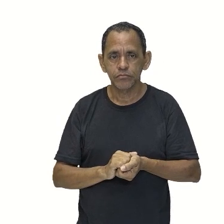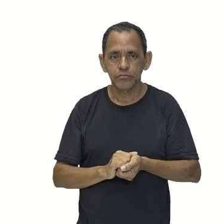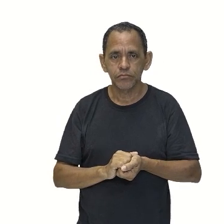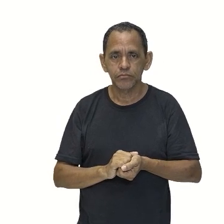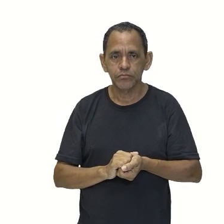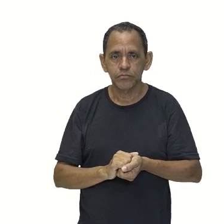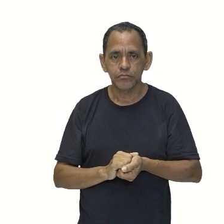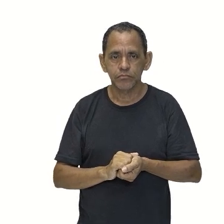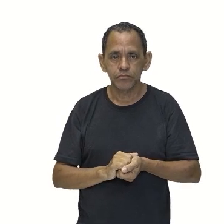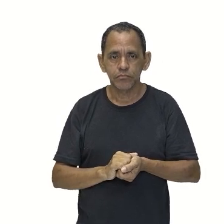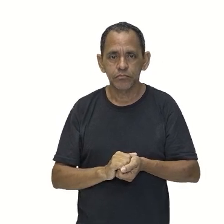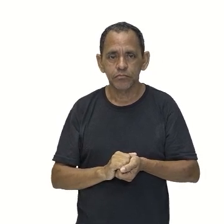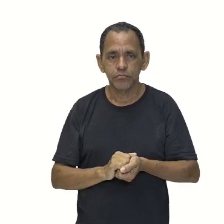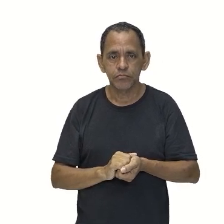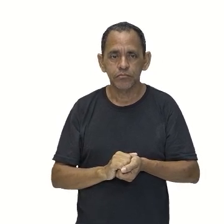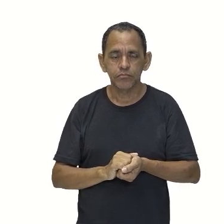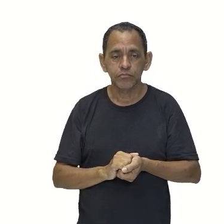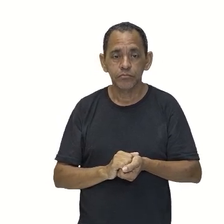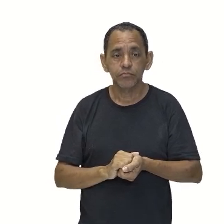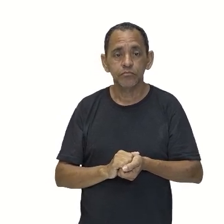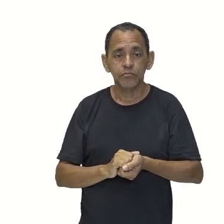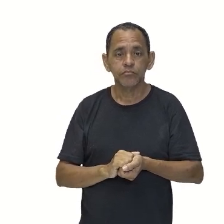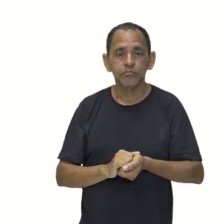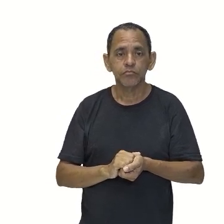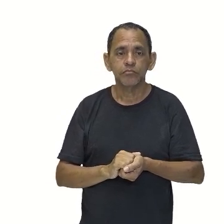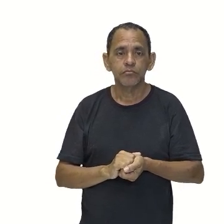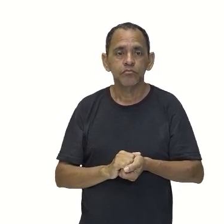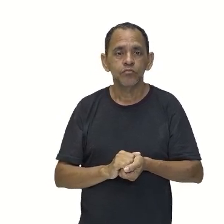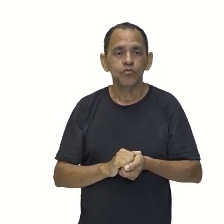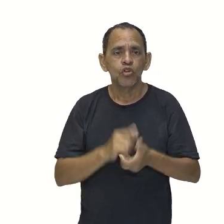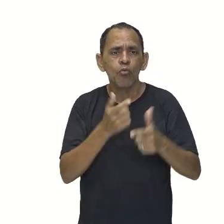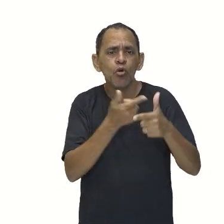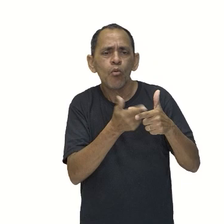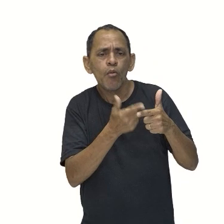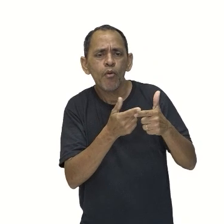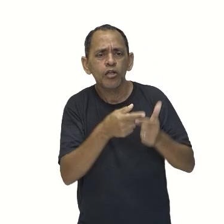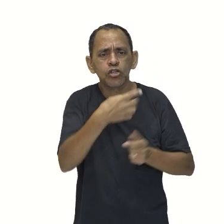de situação 4. Ó. Qual seria